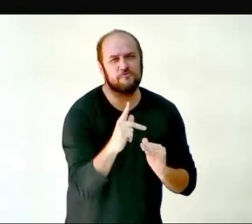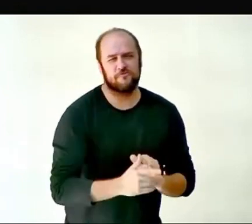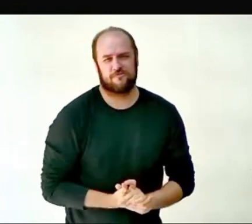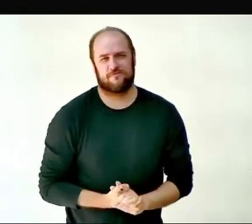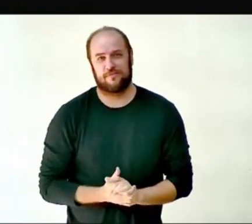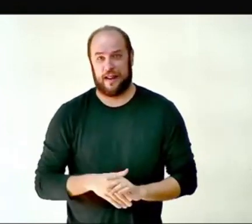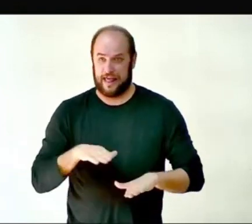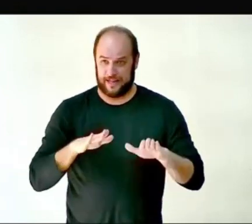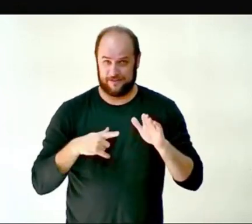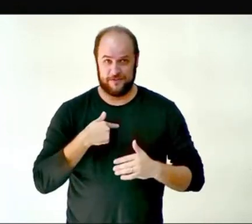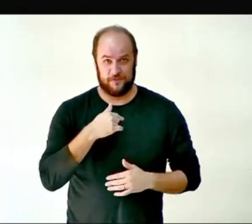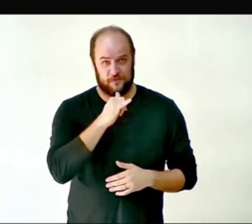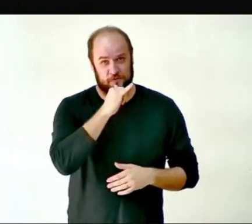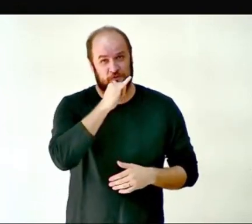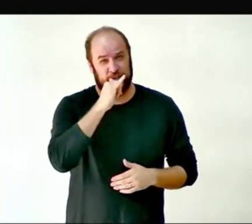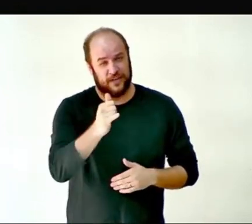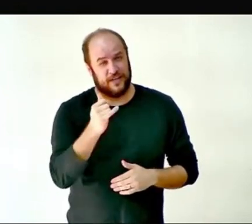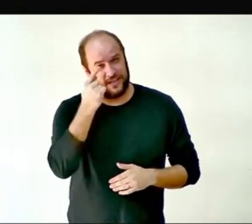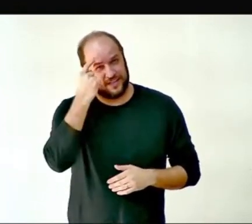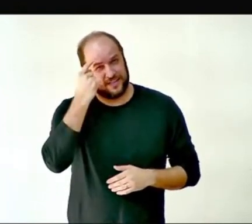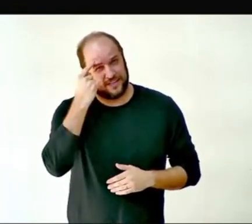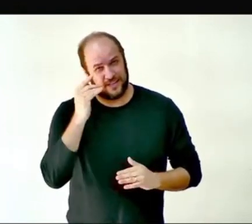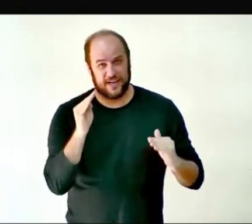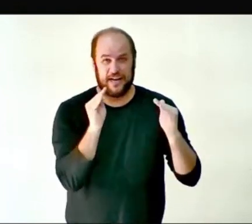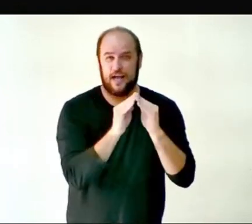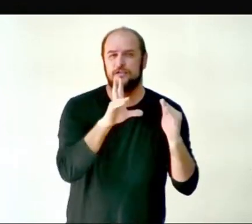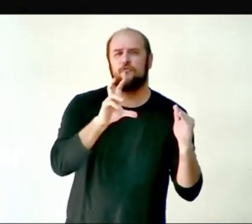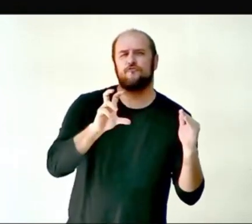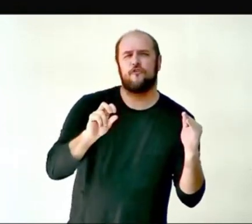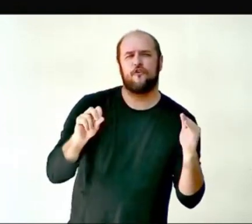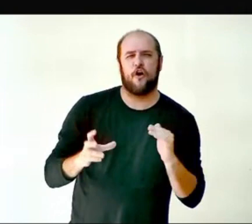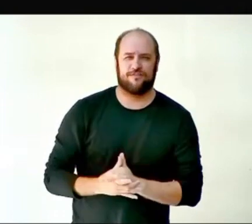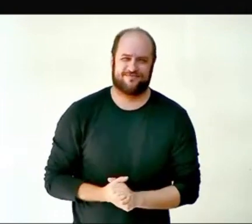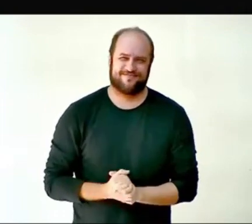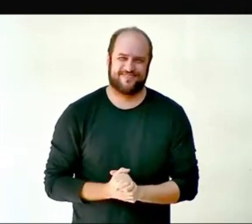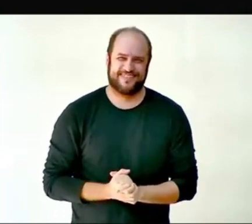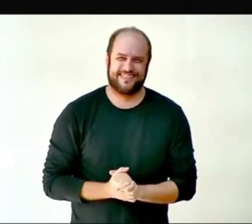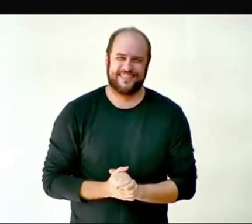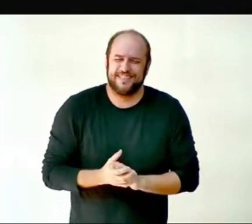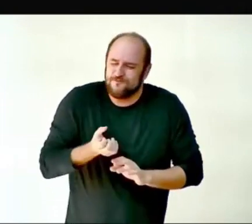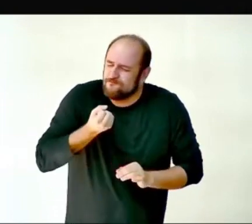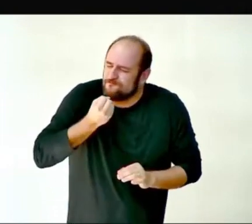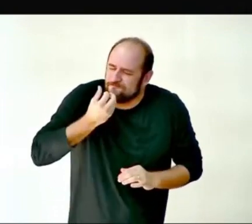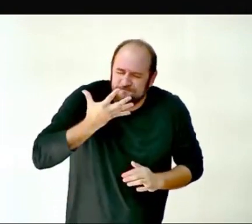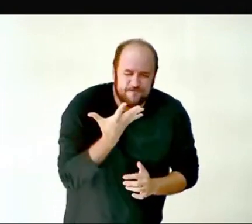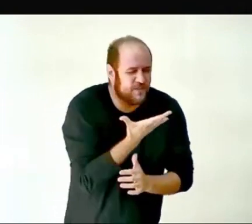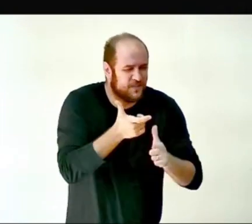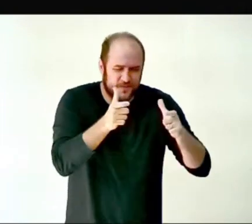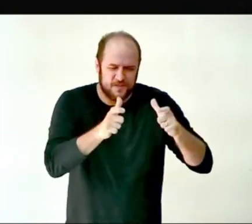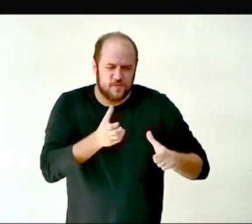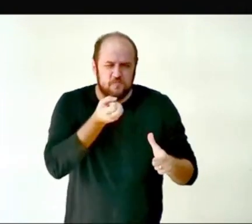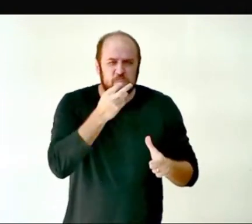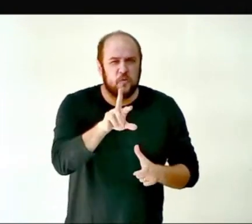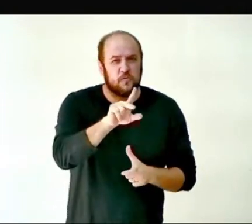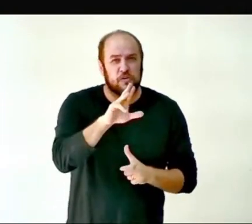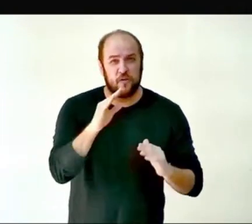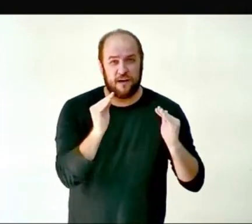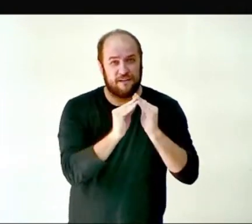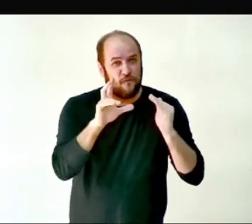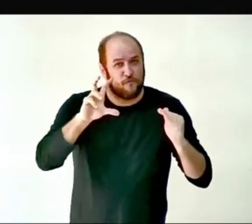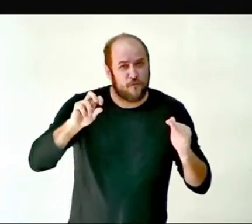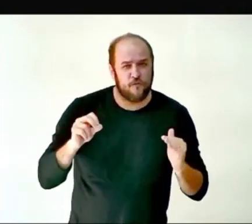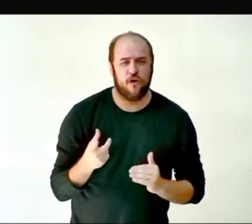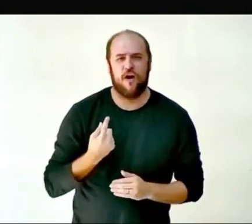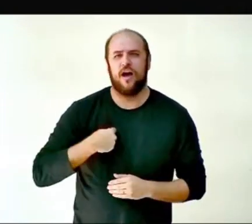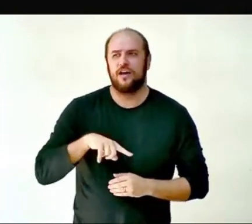E de vez em quando eu uso essa analogia, casa da vovó. Igreja boa é a igreja como casa de vó, em que a gente tem gosto